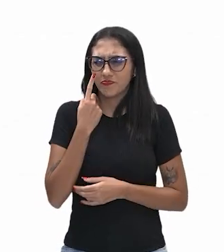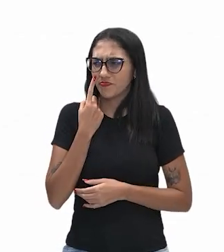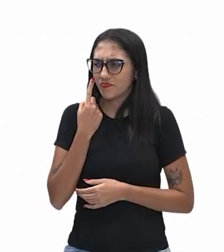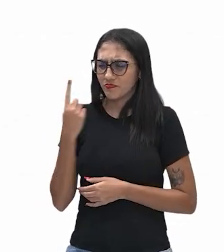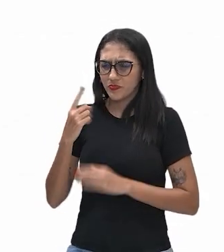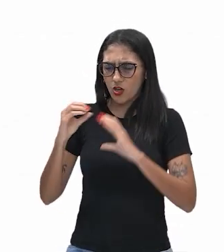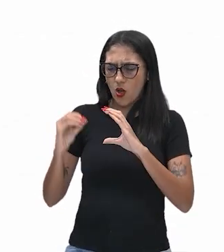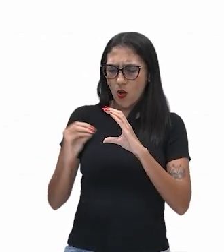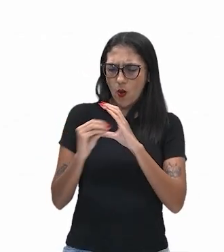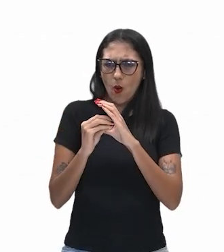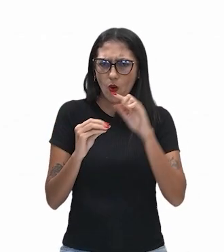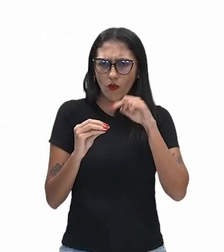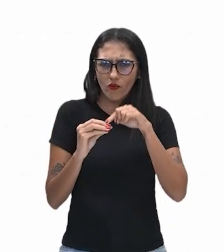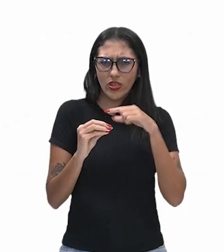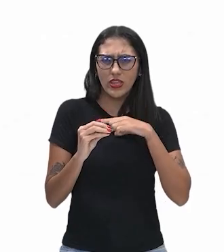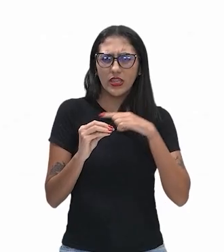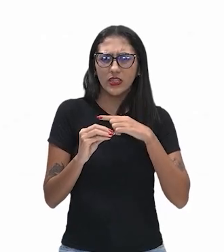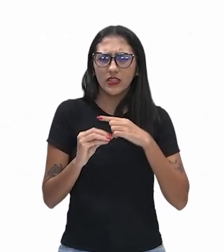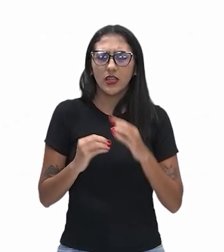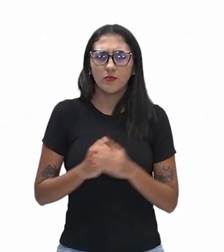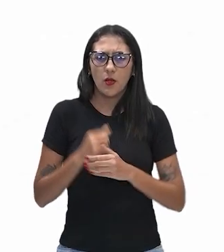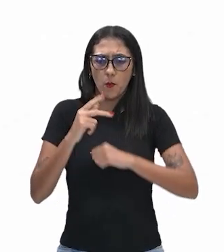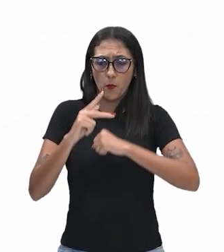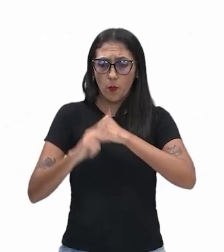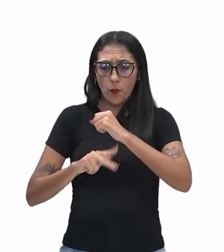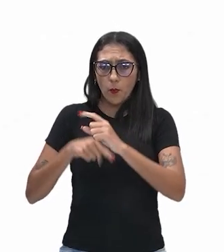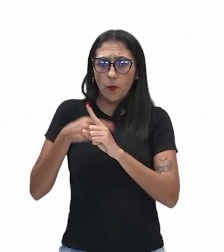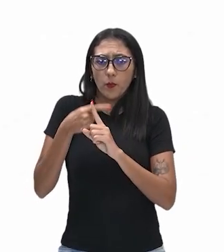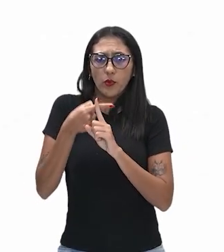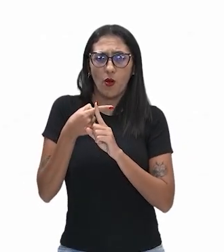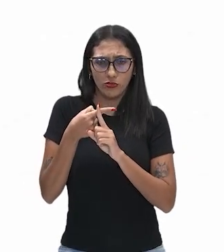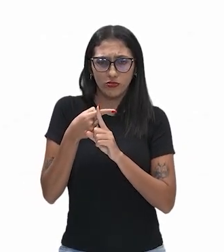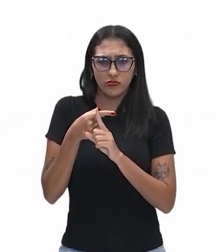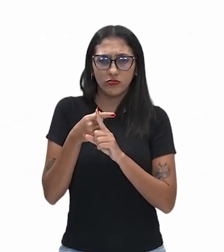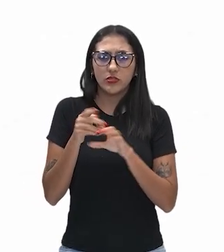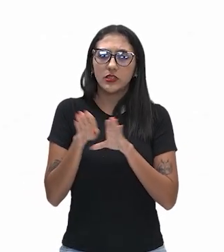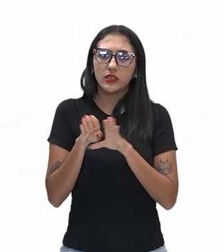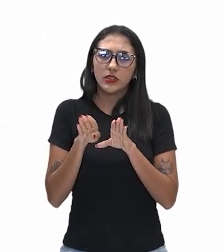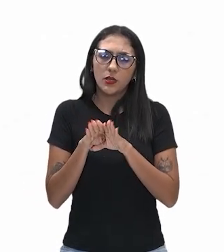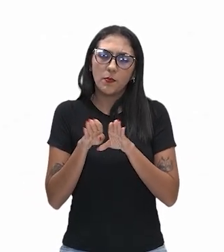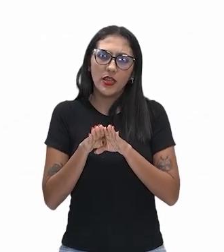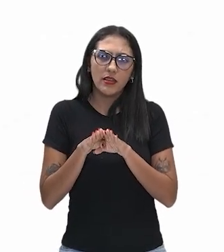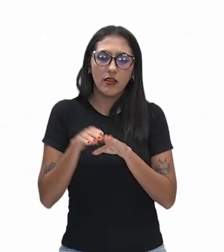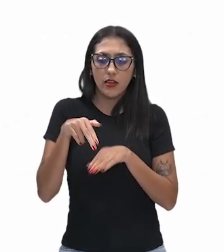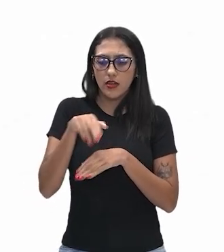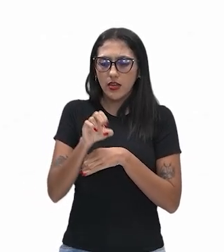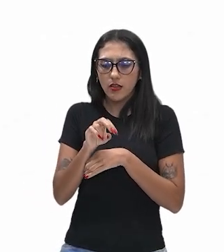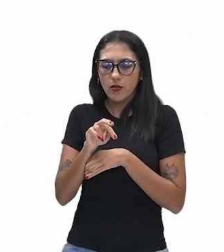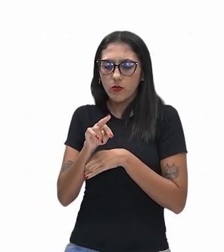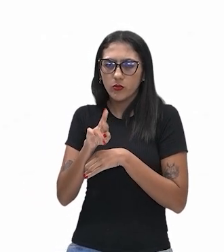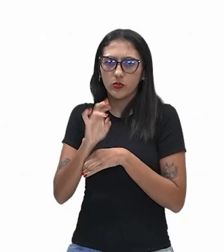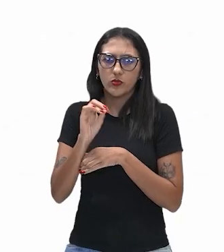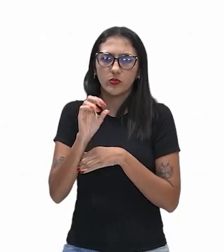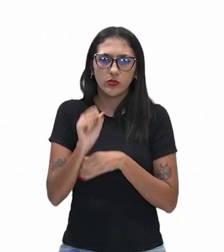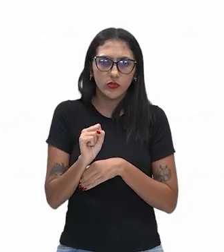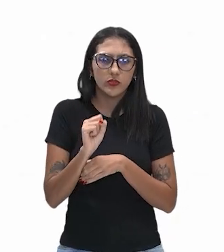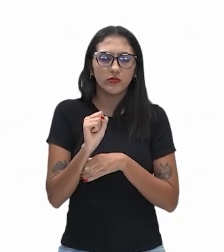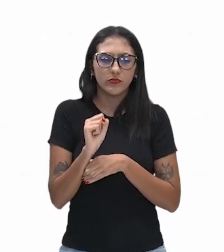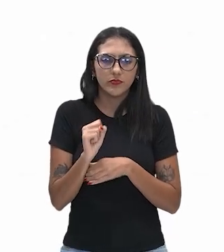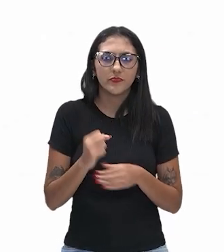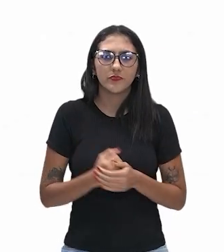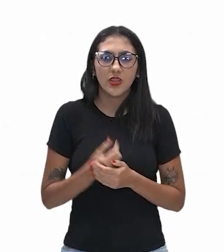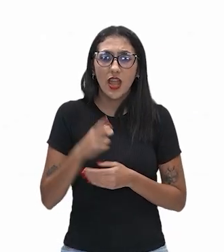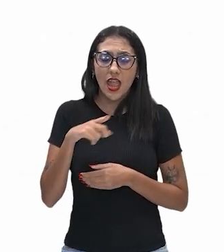tenho prótons e tenho nêutrons, tá, pessoal? Então, basicamente, essa é a formação